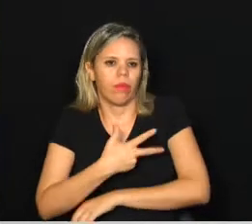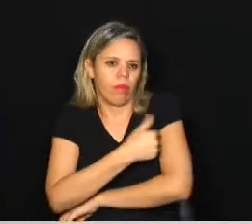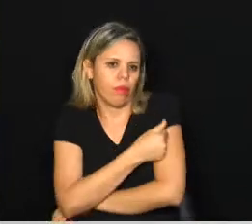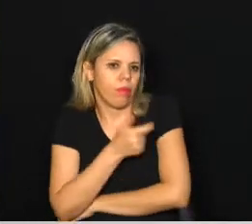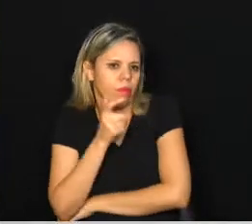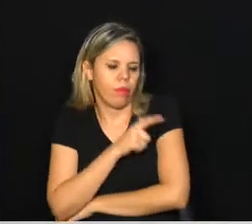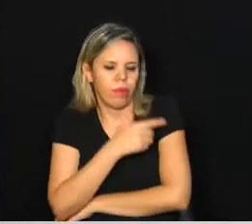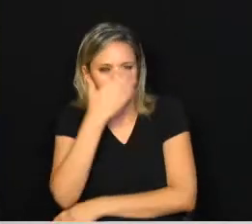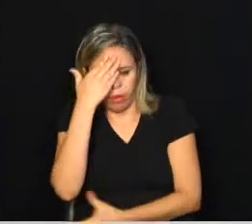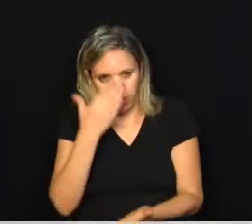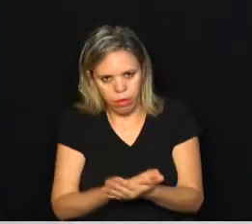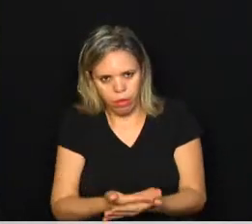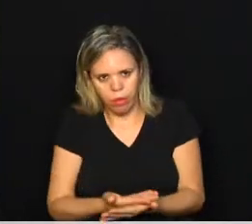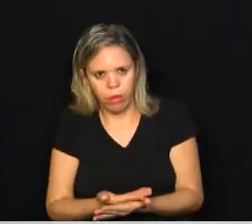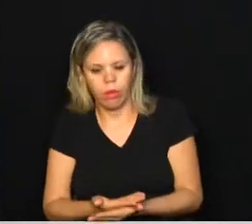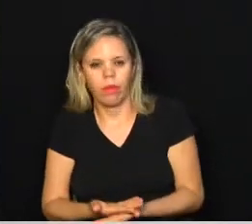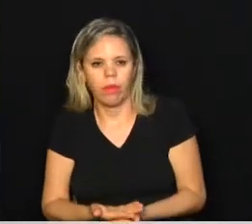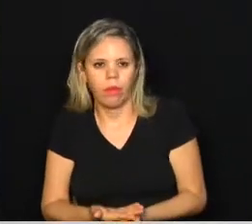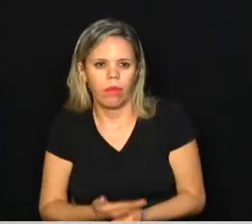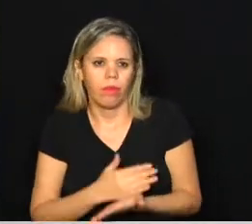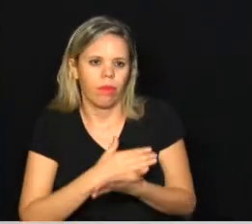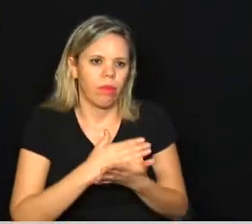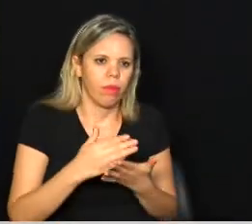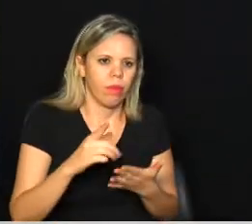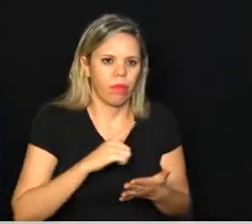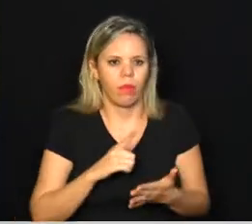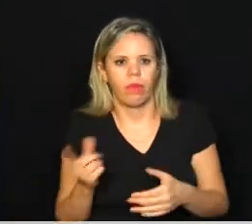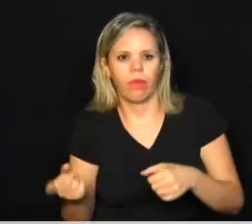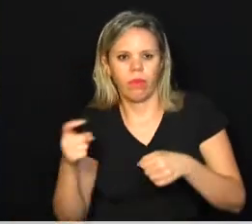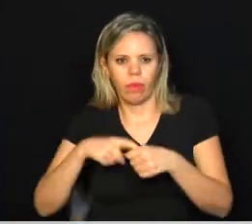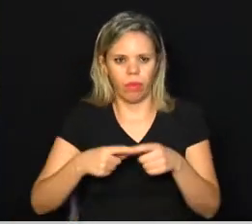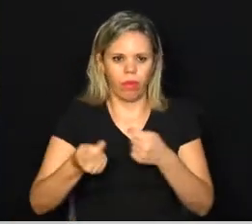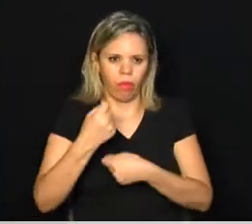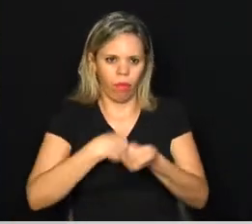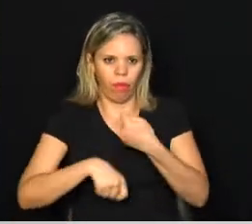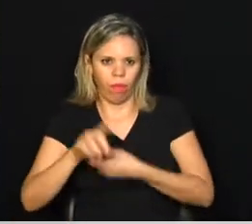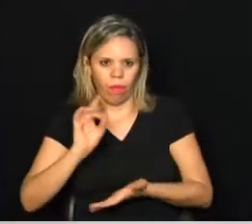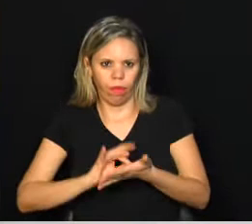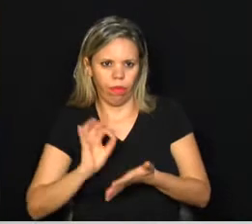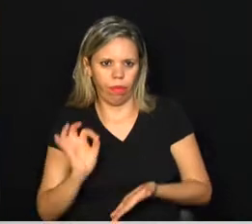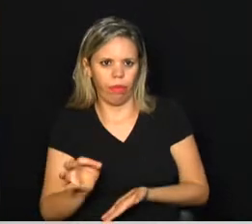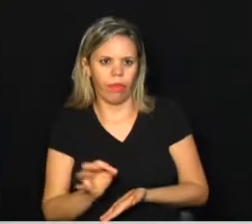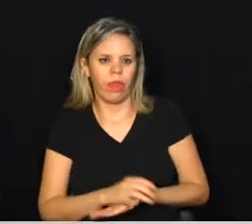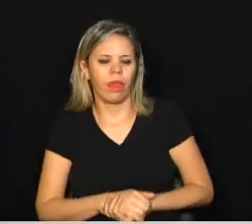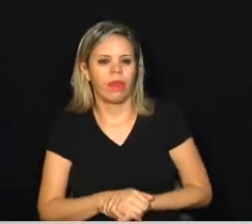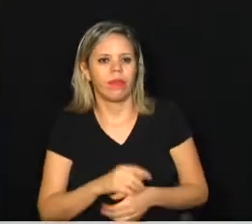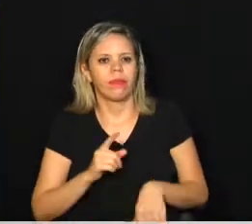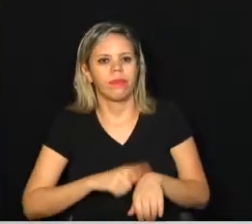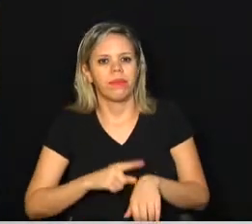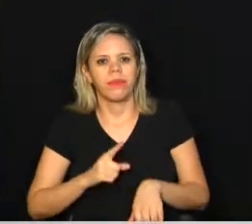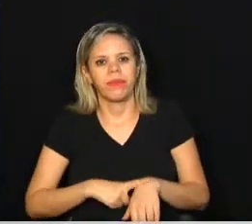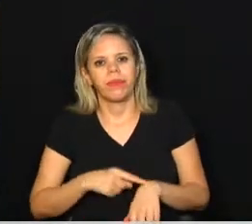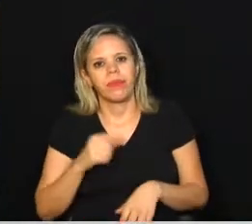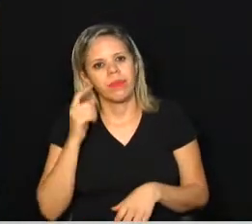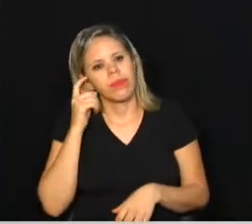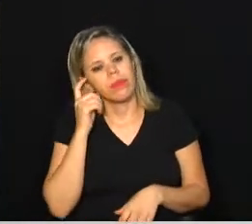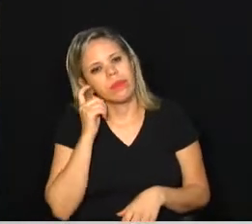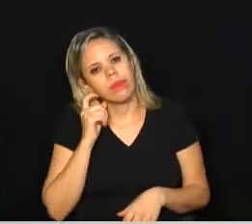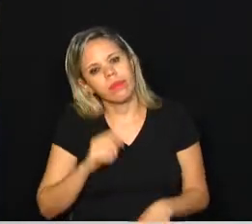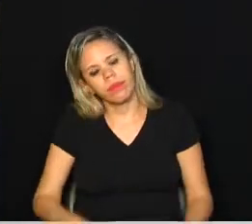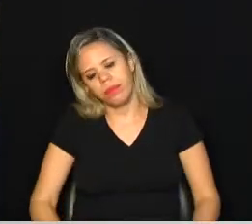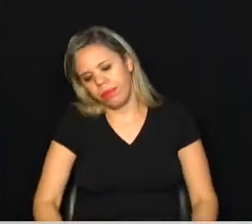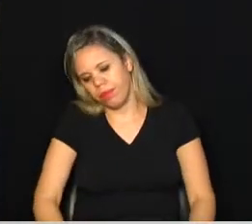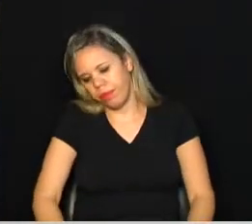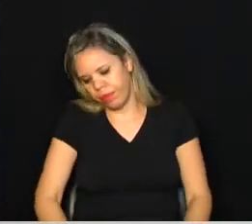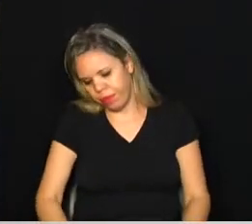eu acredito que a gente começa a ter uma retomada econômica efetivamente. E, nesse momento, quando a